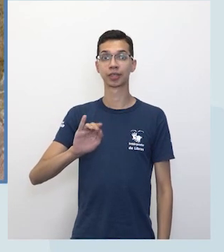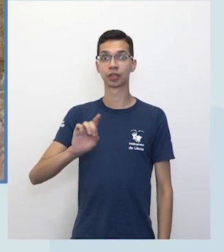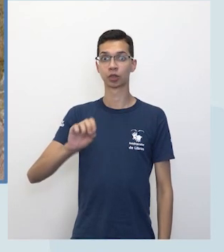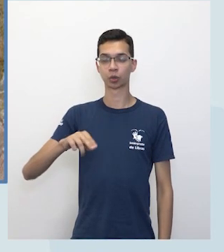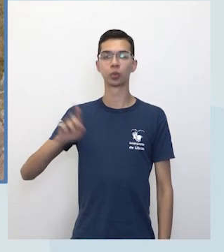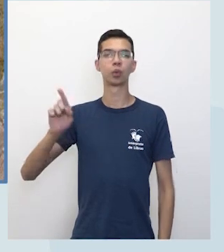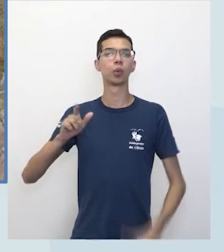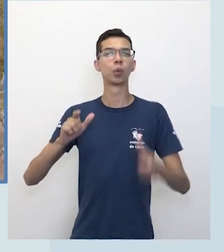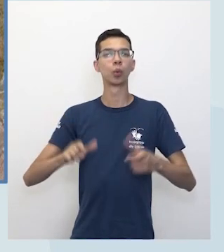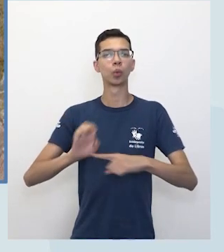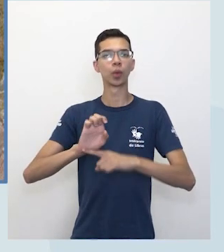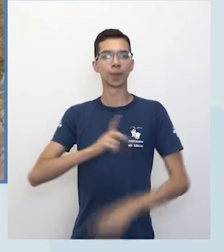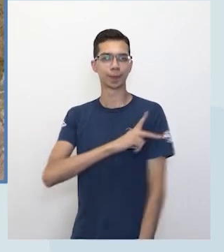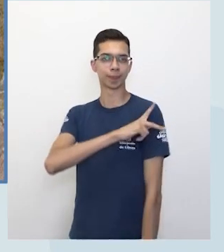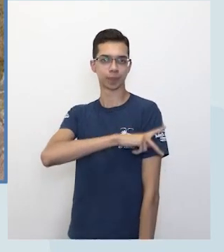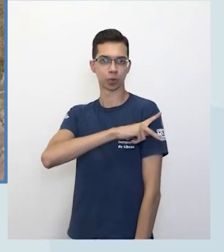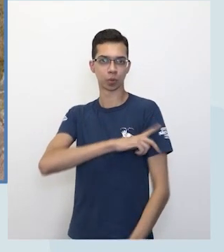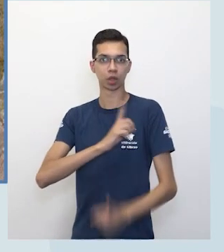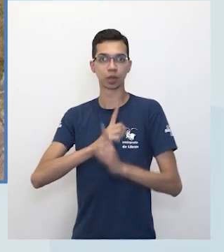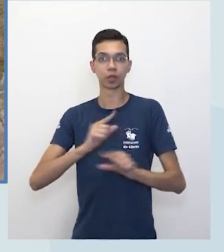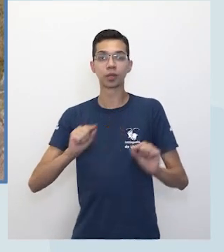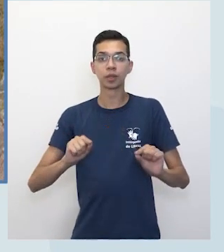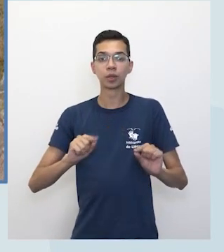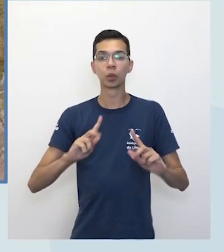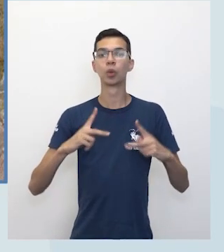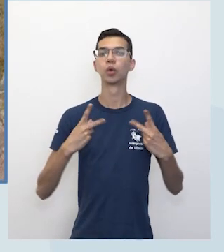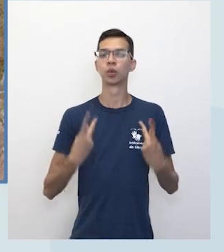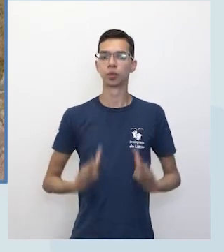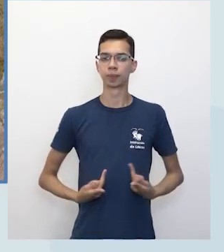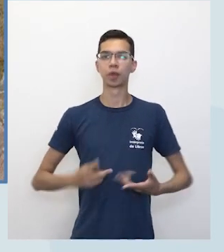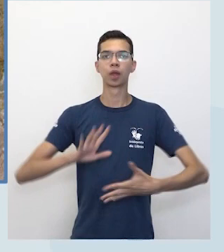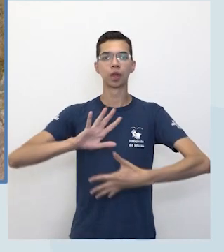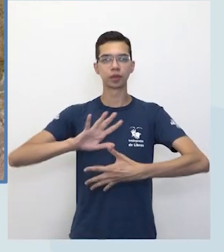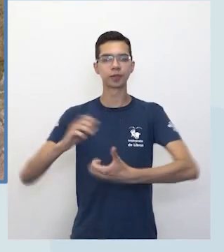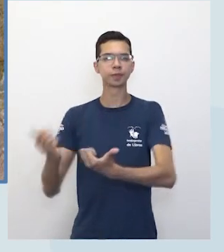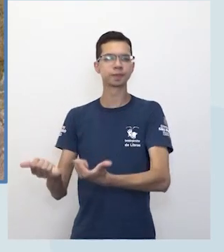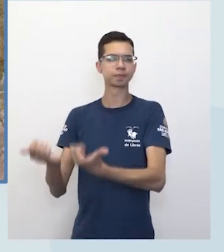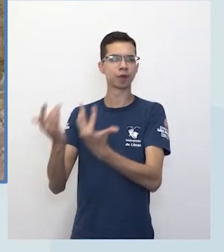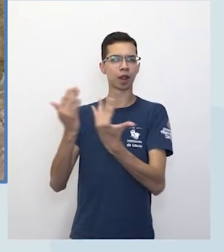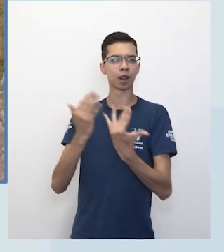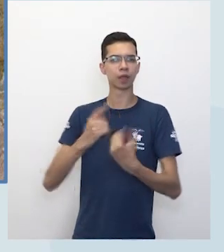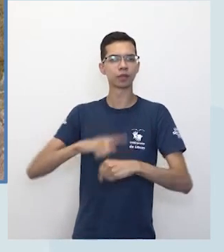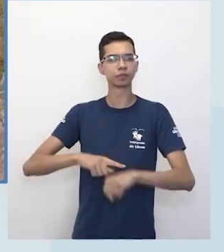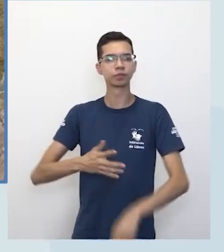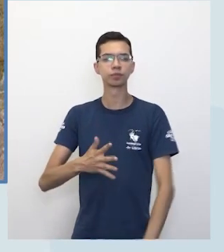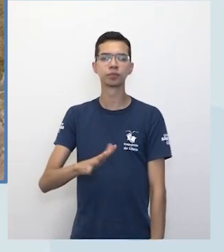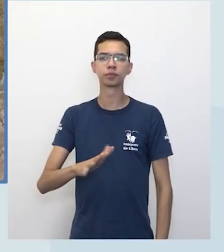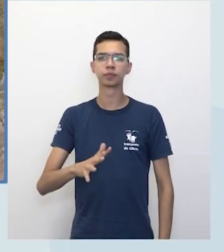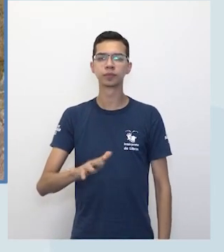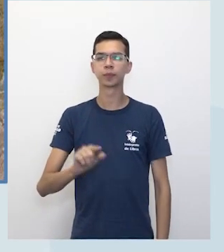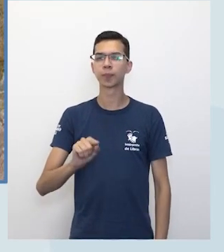segura aí, que sustentam uma chegada de humanos na América a algo por volta de